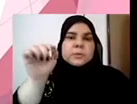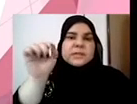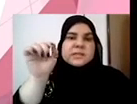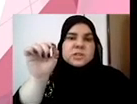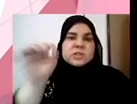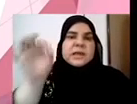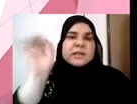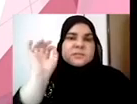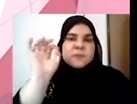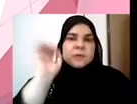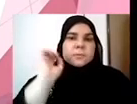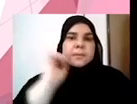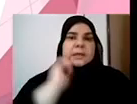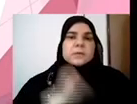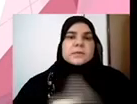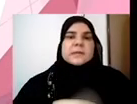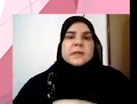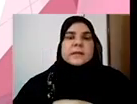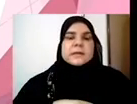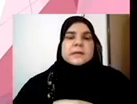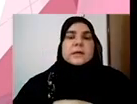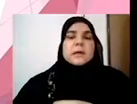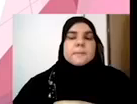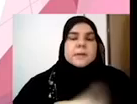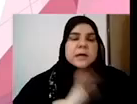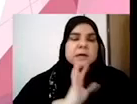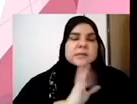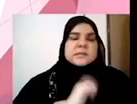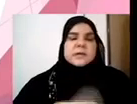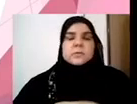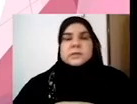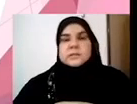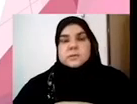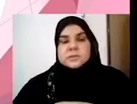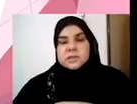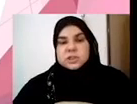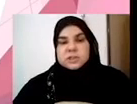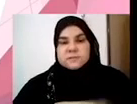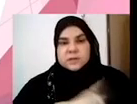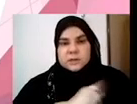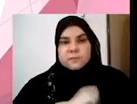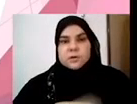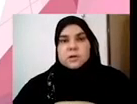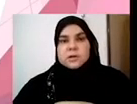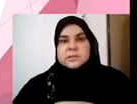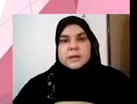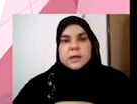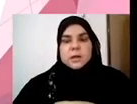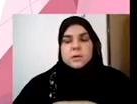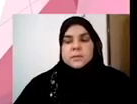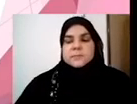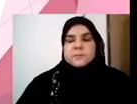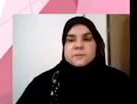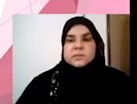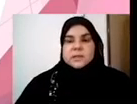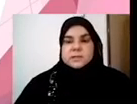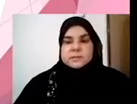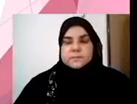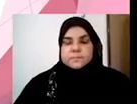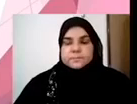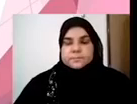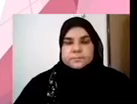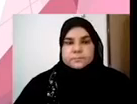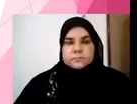por uma potência de 10. Falta um pequeno detalhe aí para estar em notação científica, que eu vou explicar logo mais para